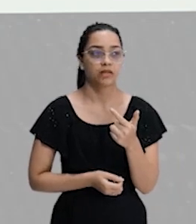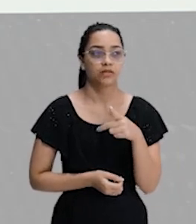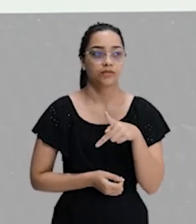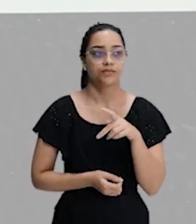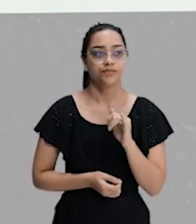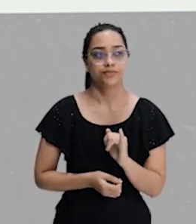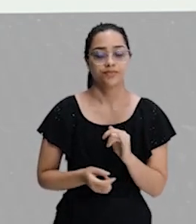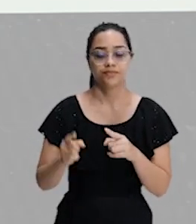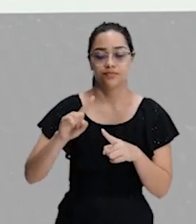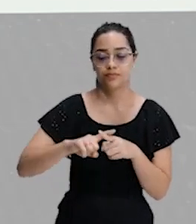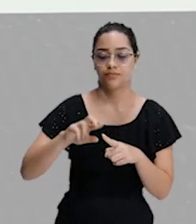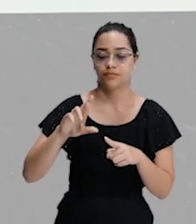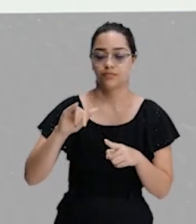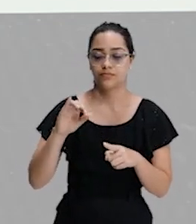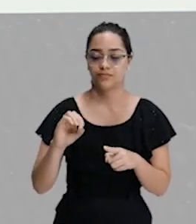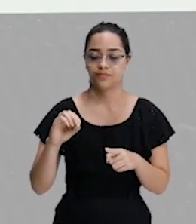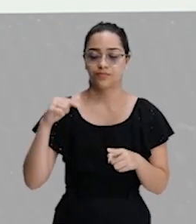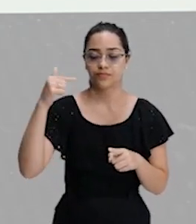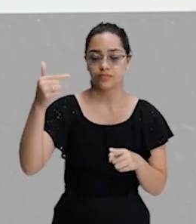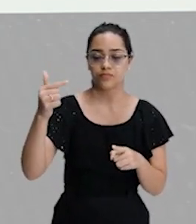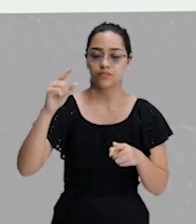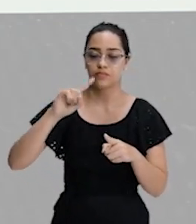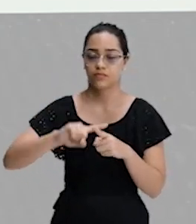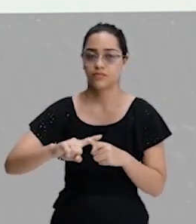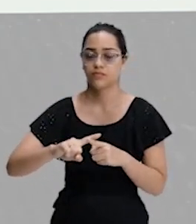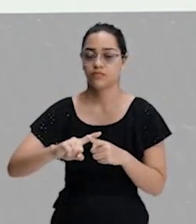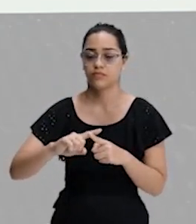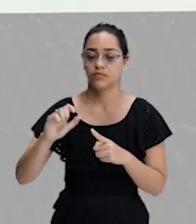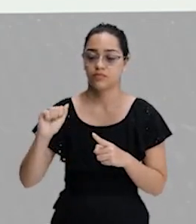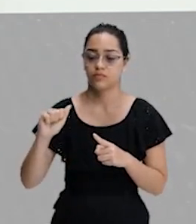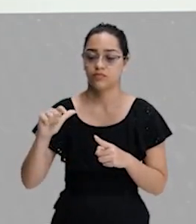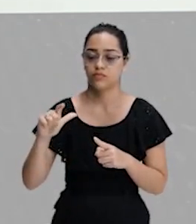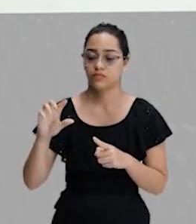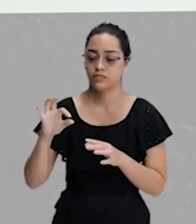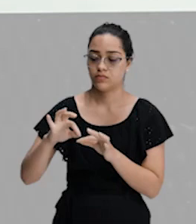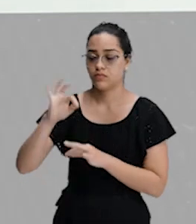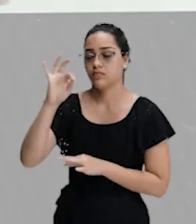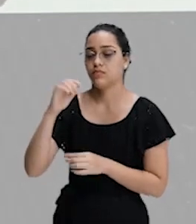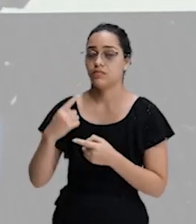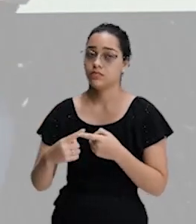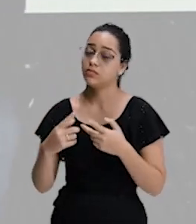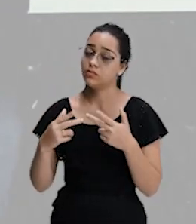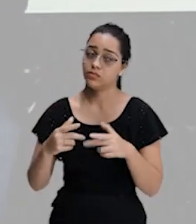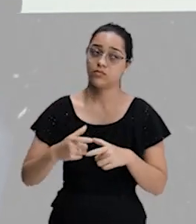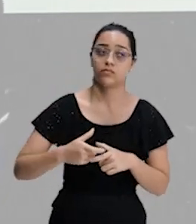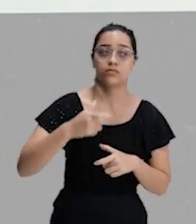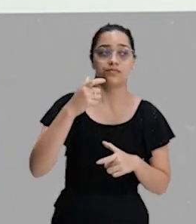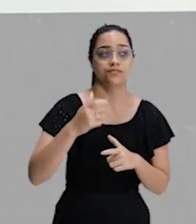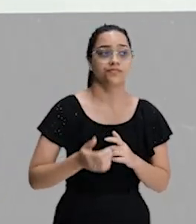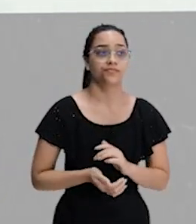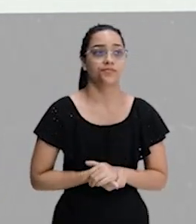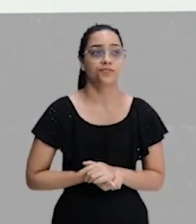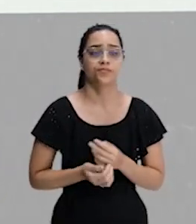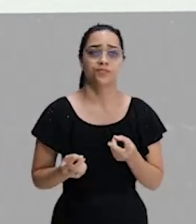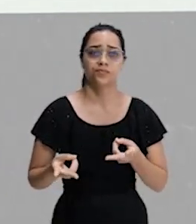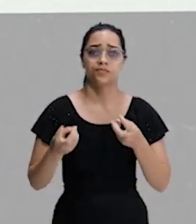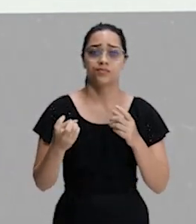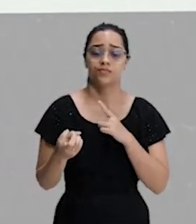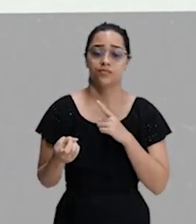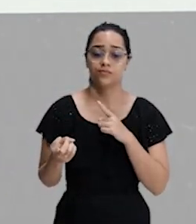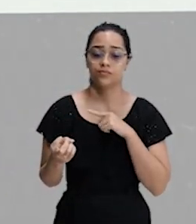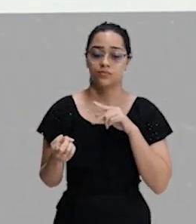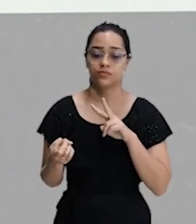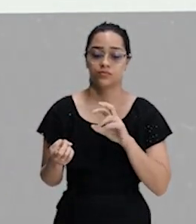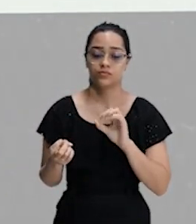π, vezes o raio ao quadrado, multiplicado pela altura, mesma fórmula, porque é um cilindro também. Olha só, então esse